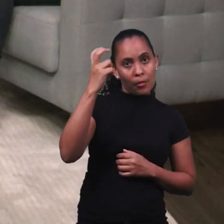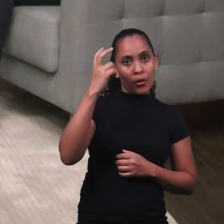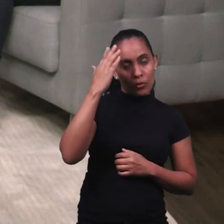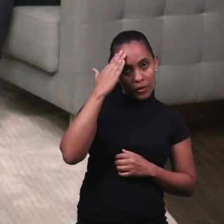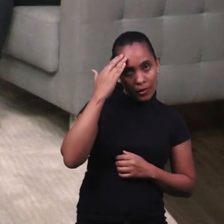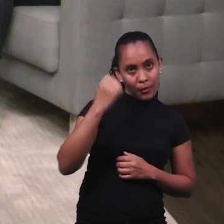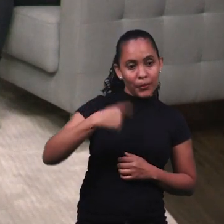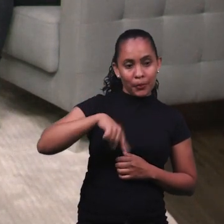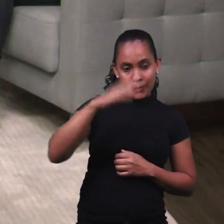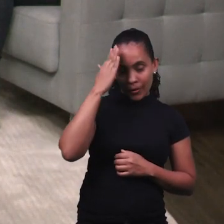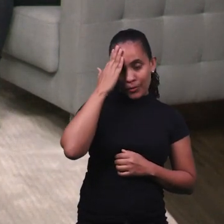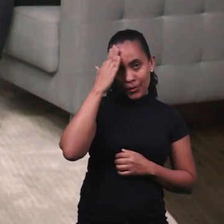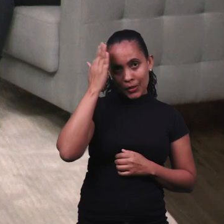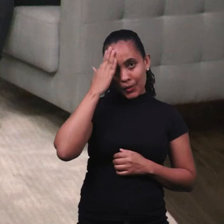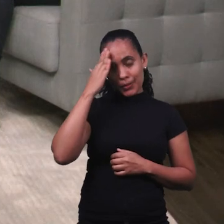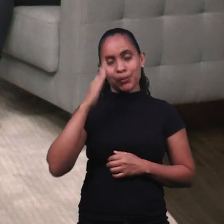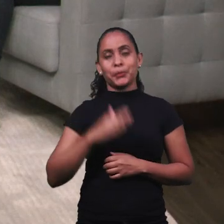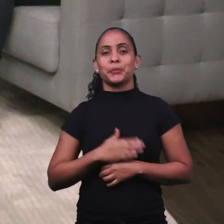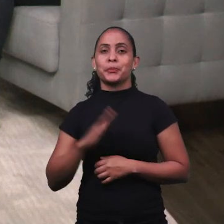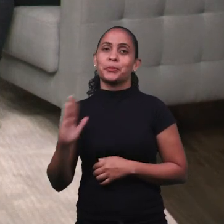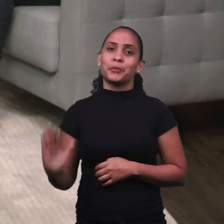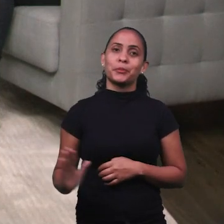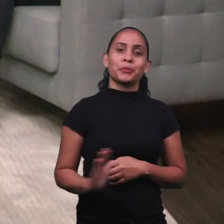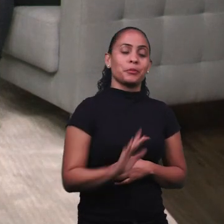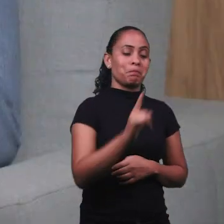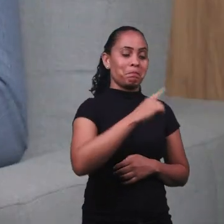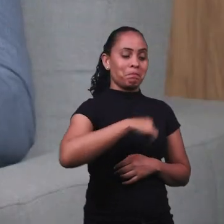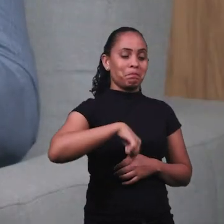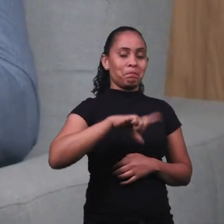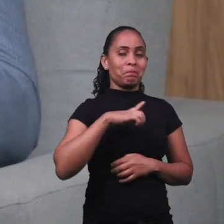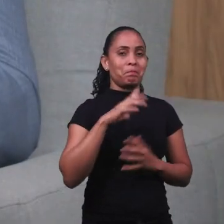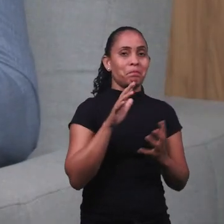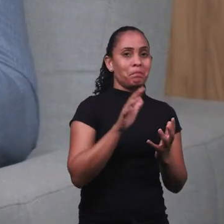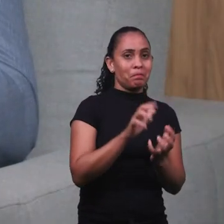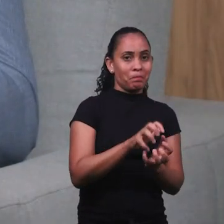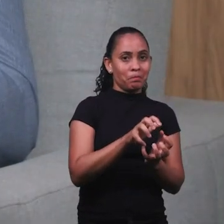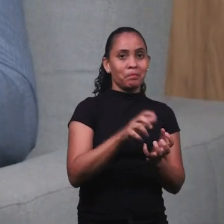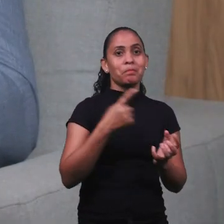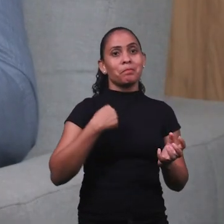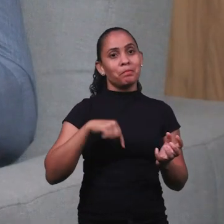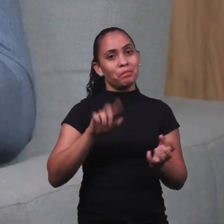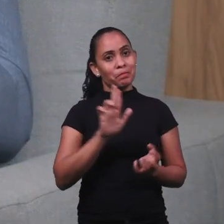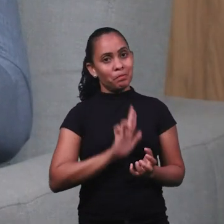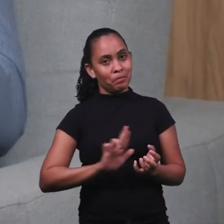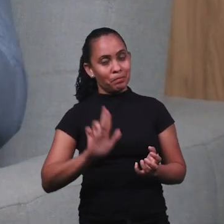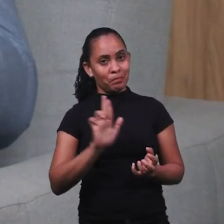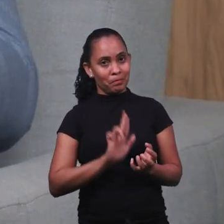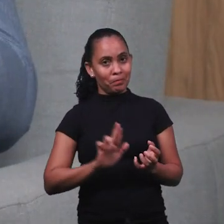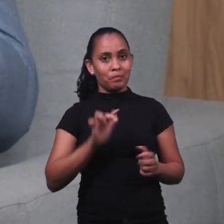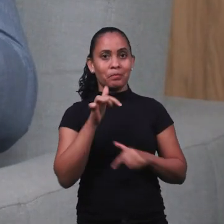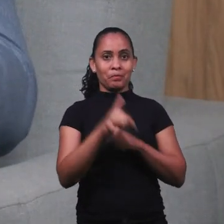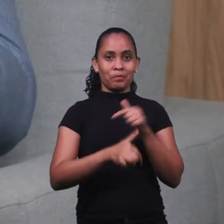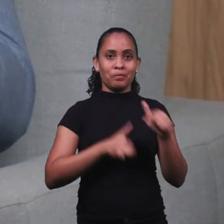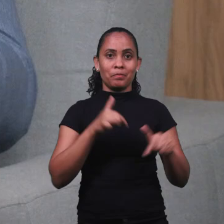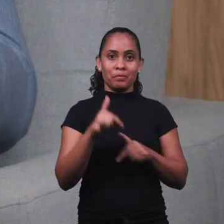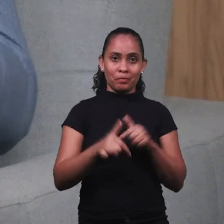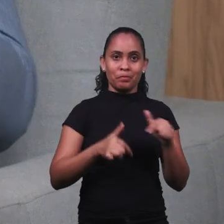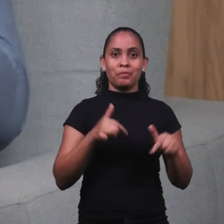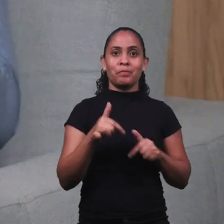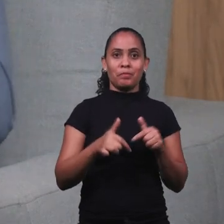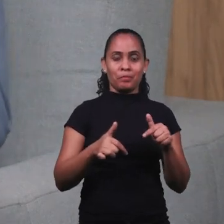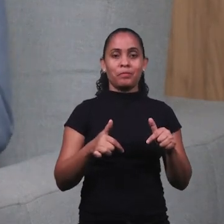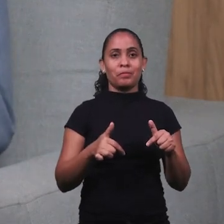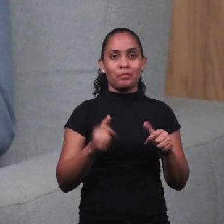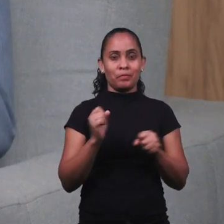o entendimento. Então, os nossos irmãos idosos, que são instrumentos nas mãos do Senhor, têm toda a sabedoria do